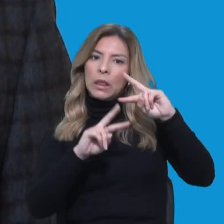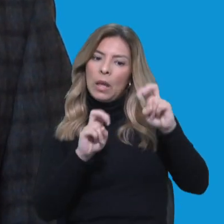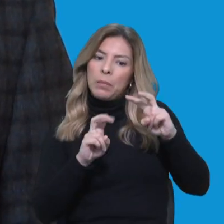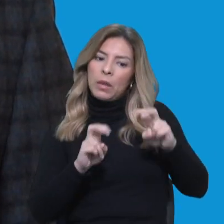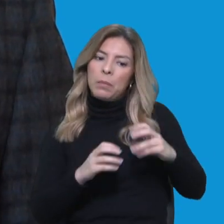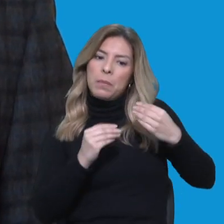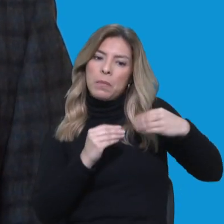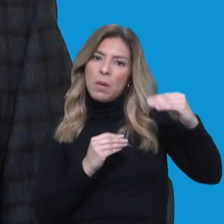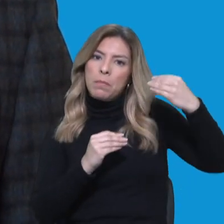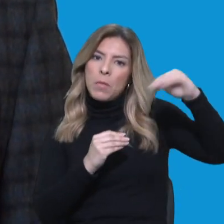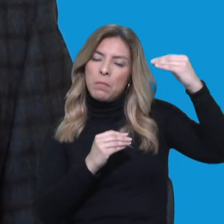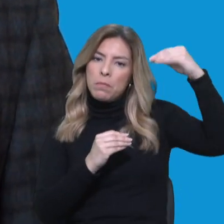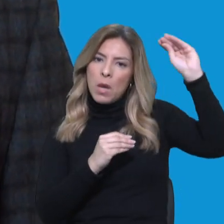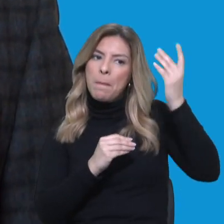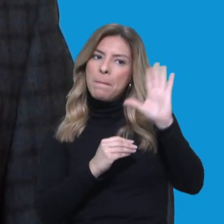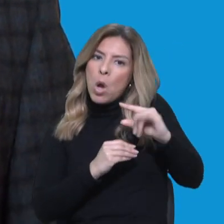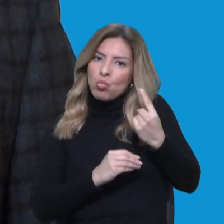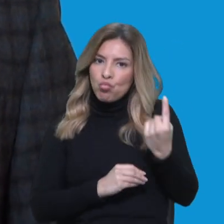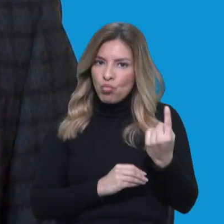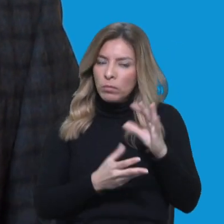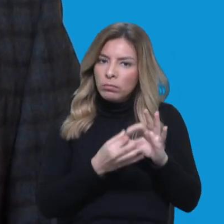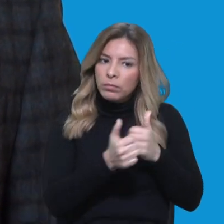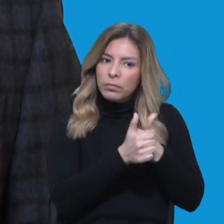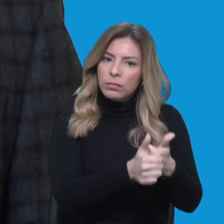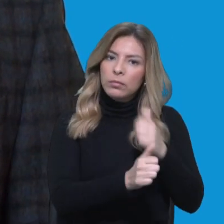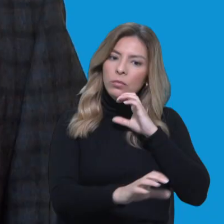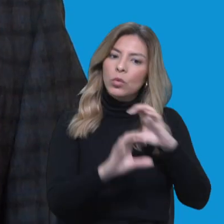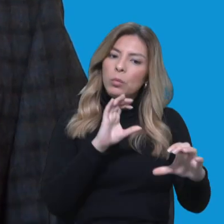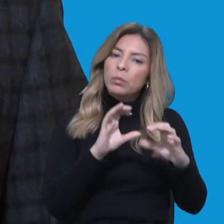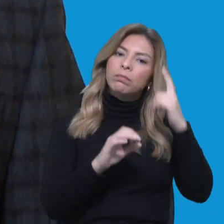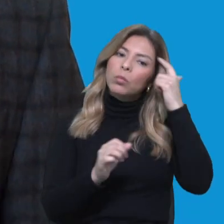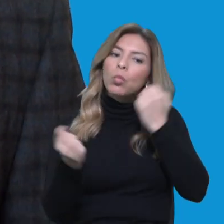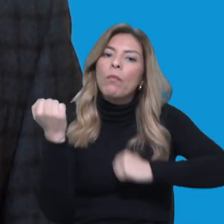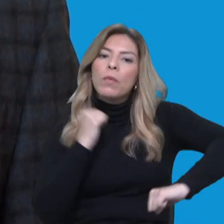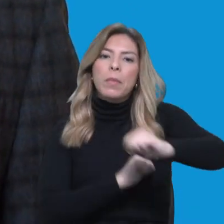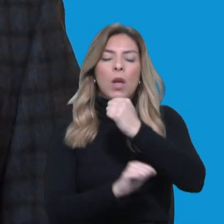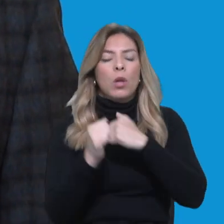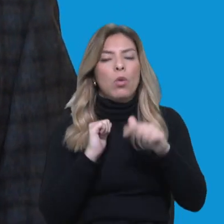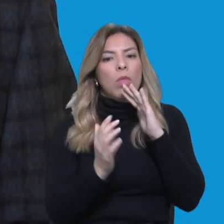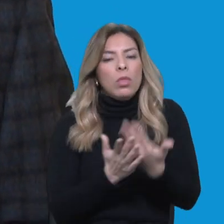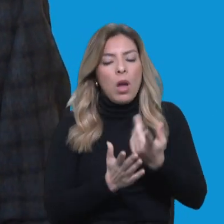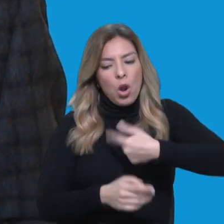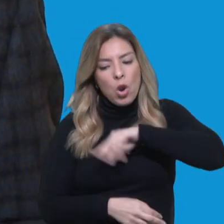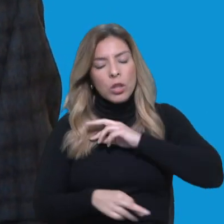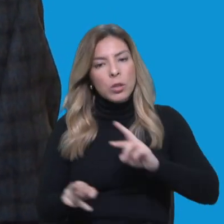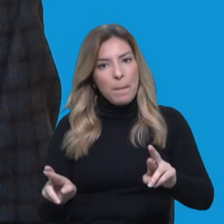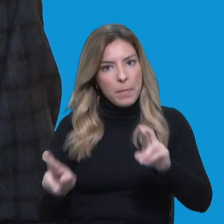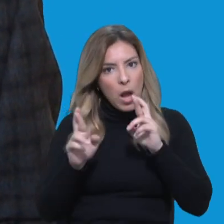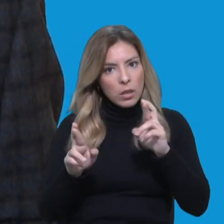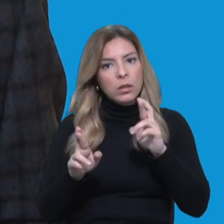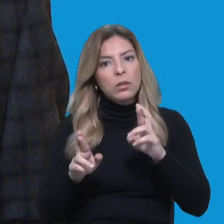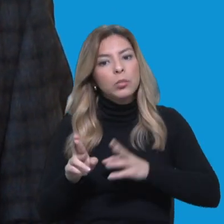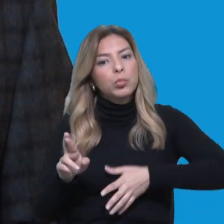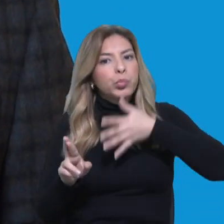dá uma dinâmica de comunhão à vivência da nossa esperança, neste dizer do